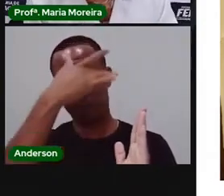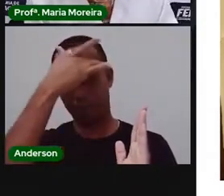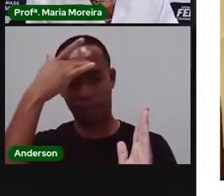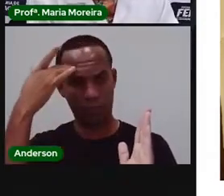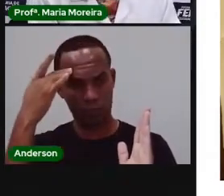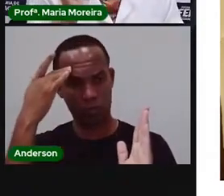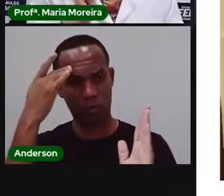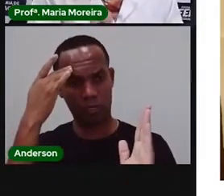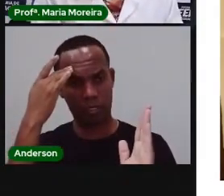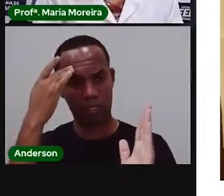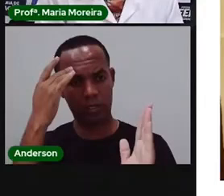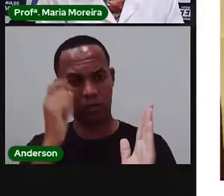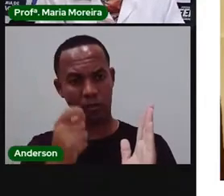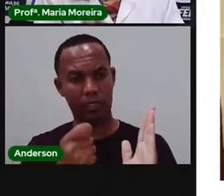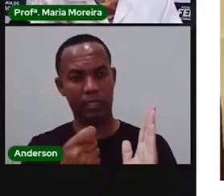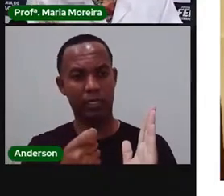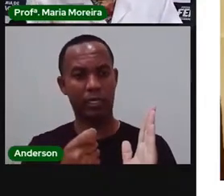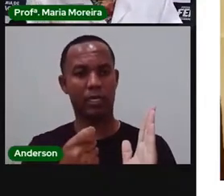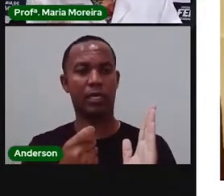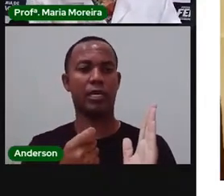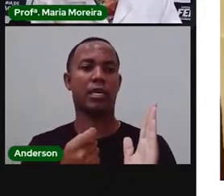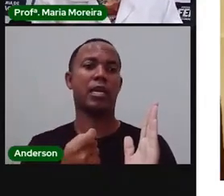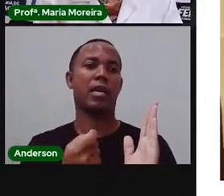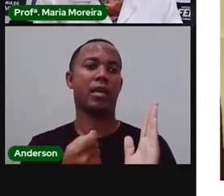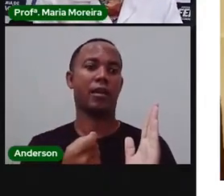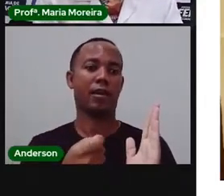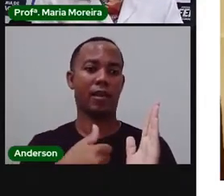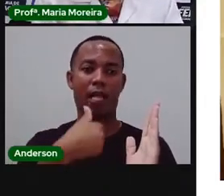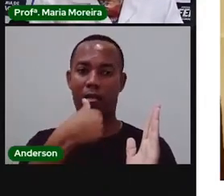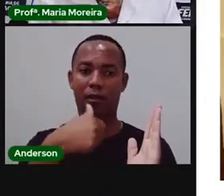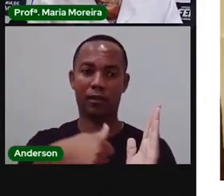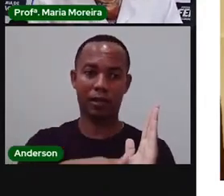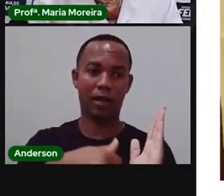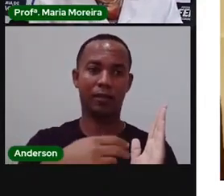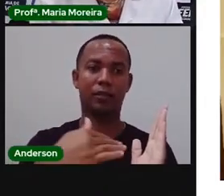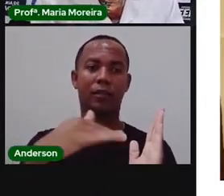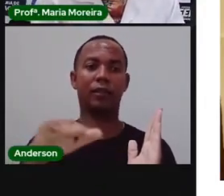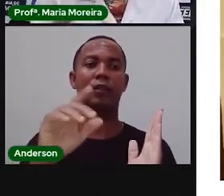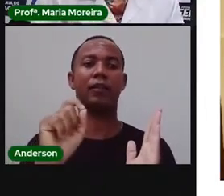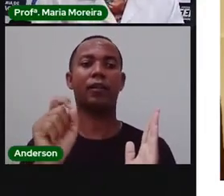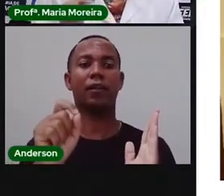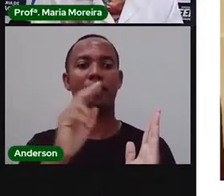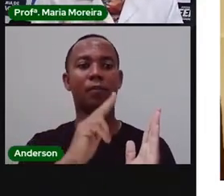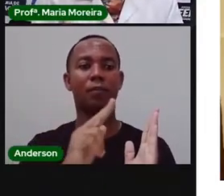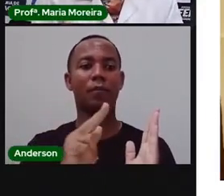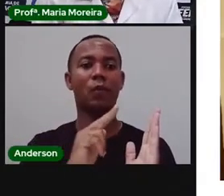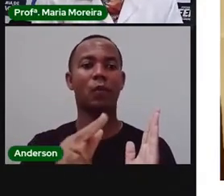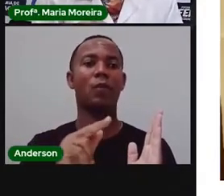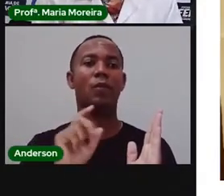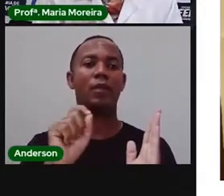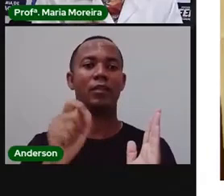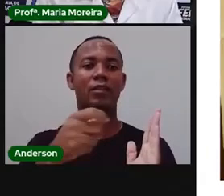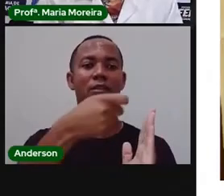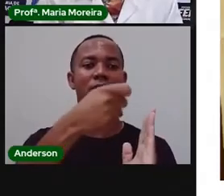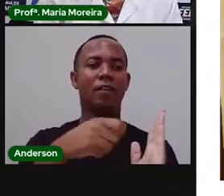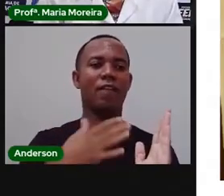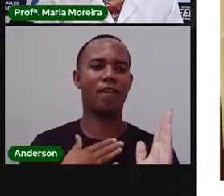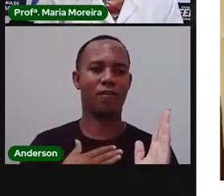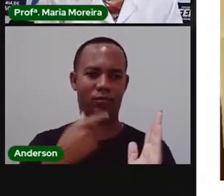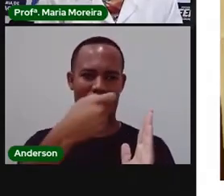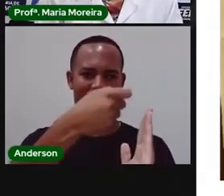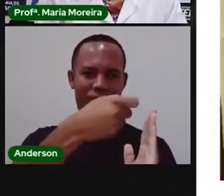vai receber a carta. Embaixo tem o nome da pessoa. Quem é essa pessoa? A pessoa que está o quê? Escrevendo